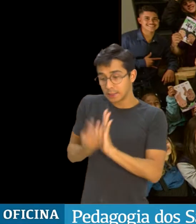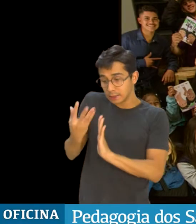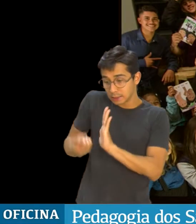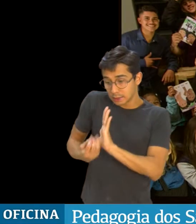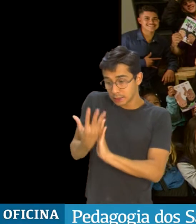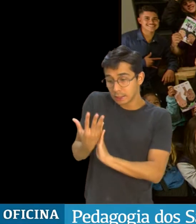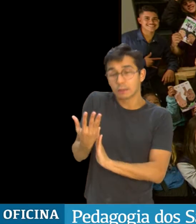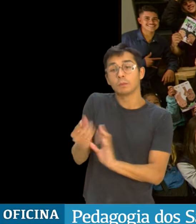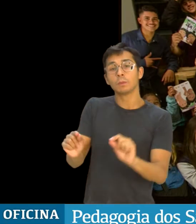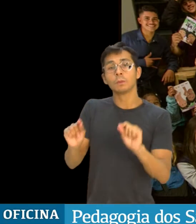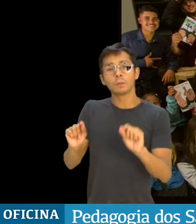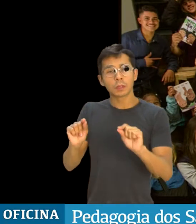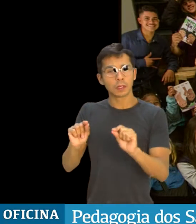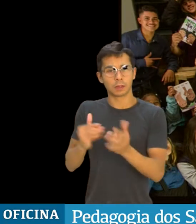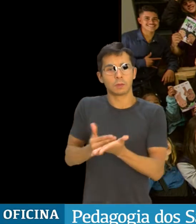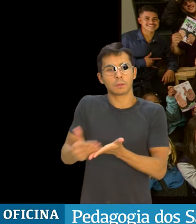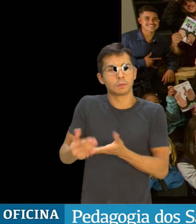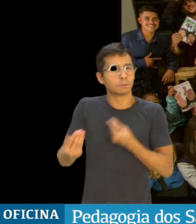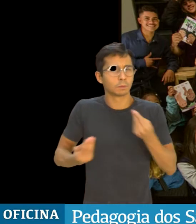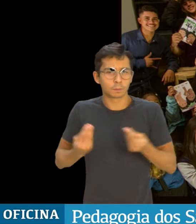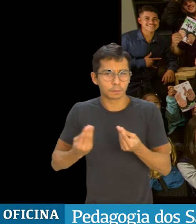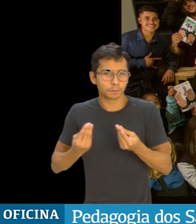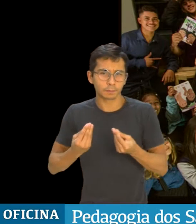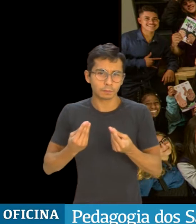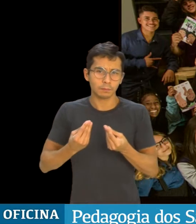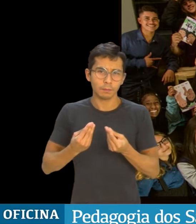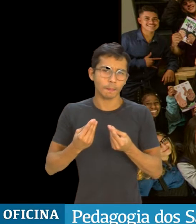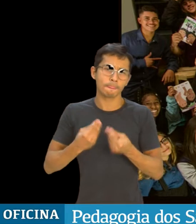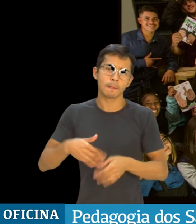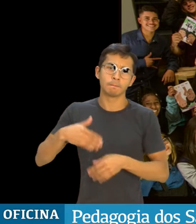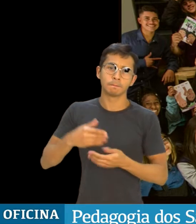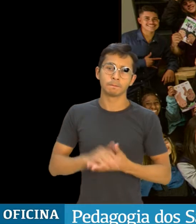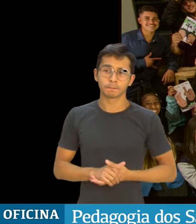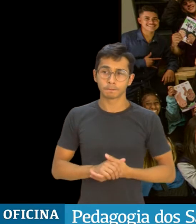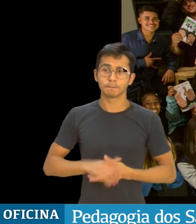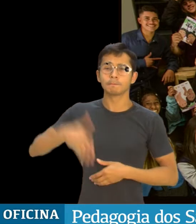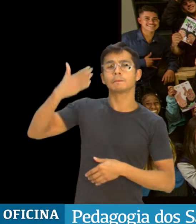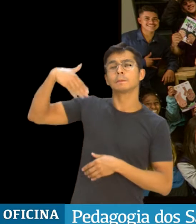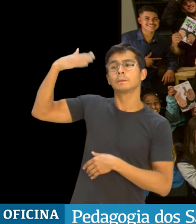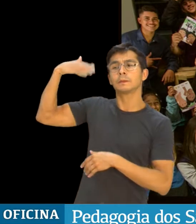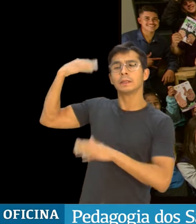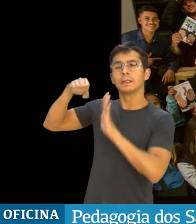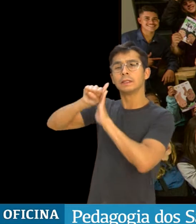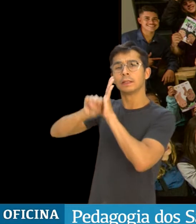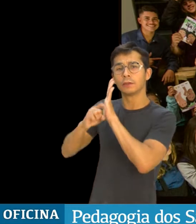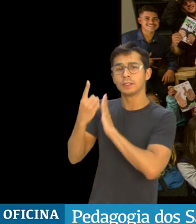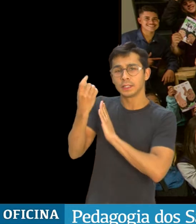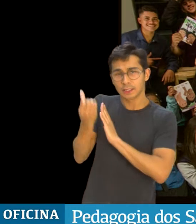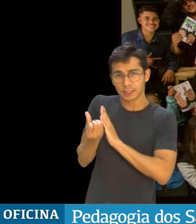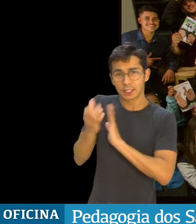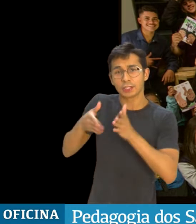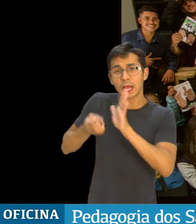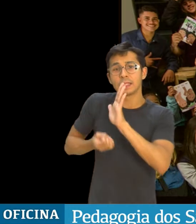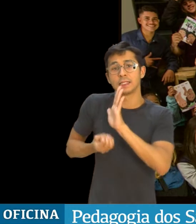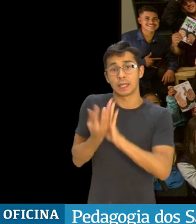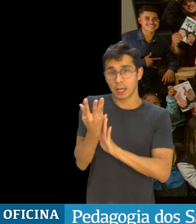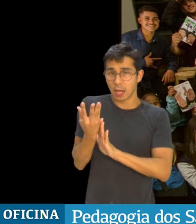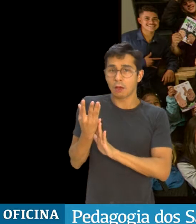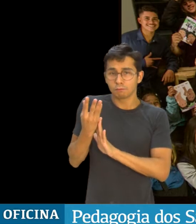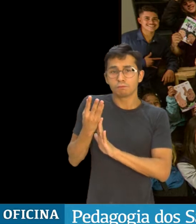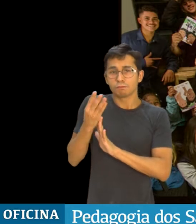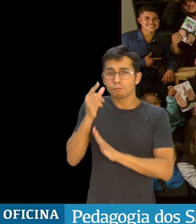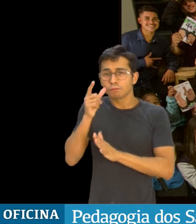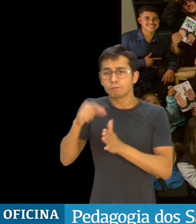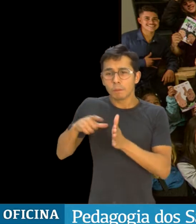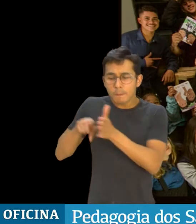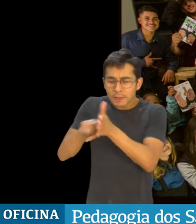essa ideia do sarau? A gente tem relatos sobre saraus desde o século XVI na literatura,